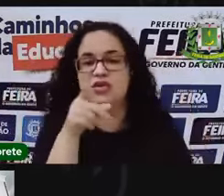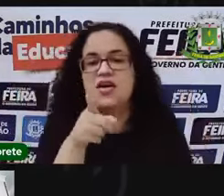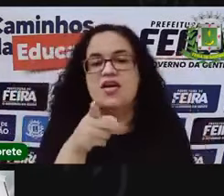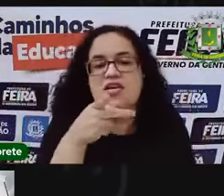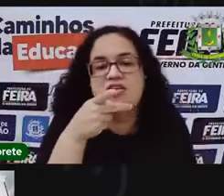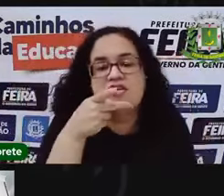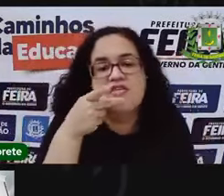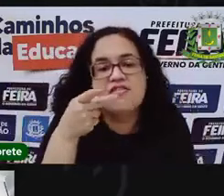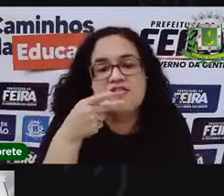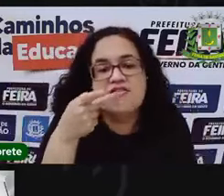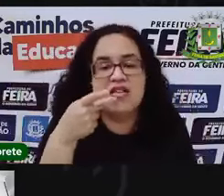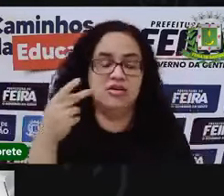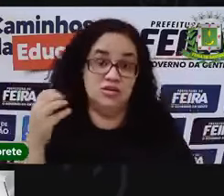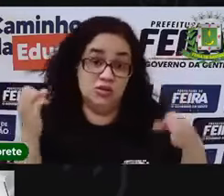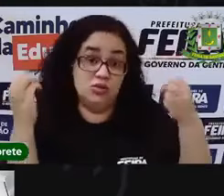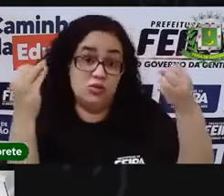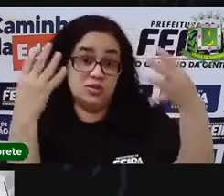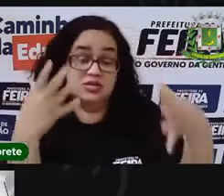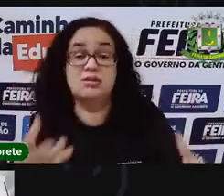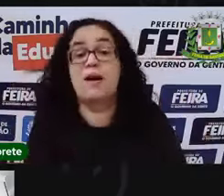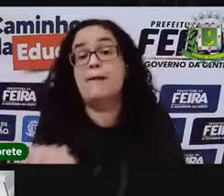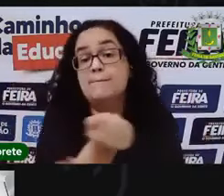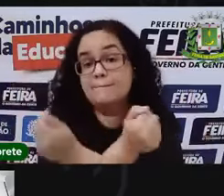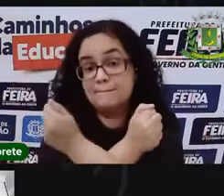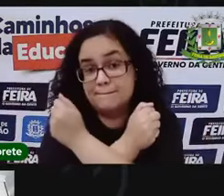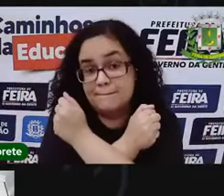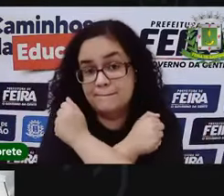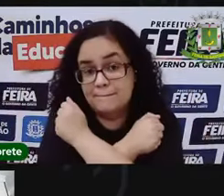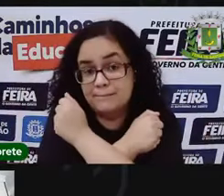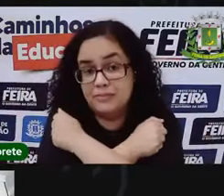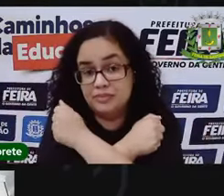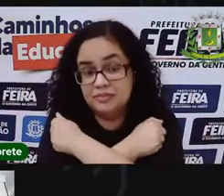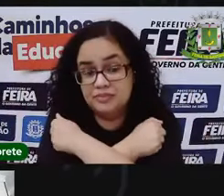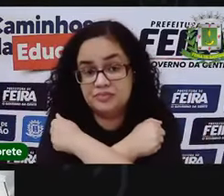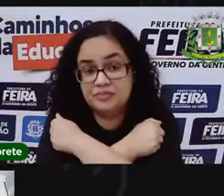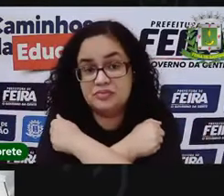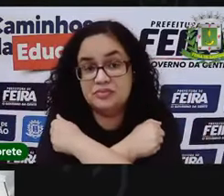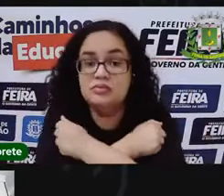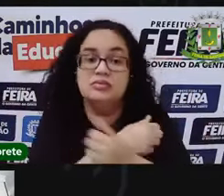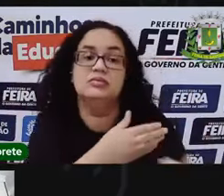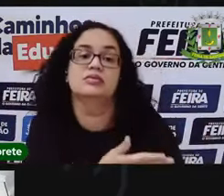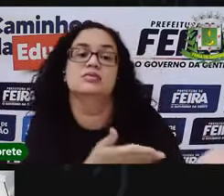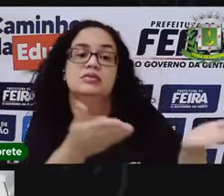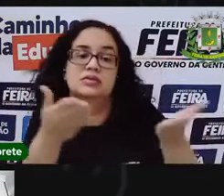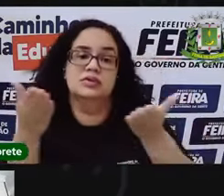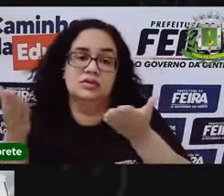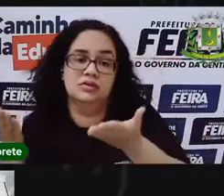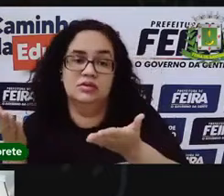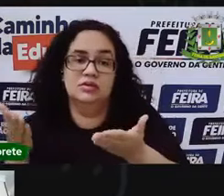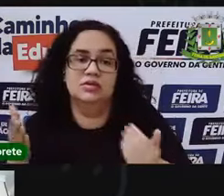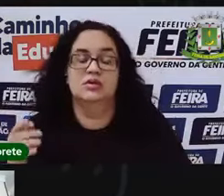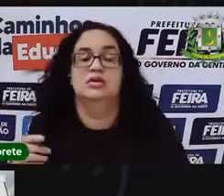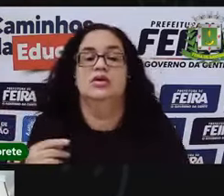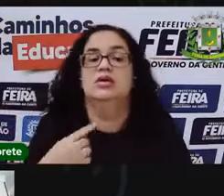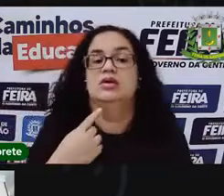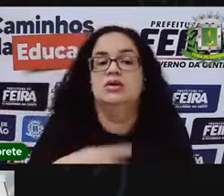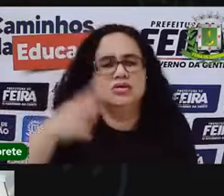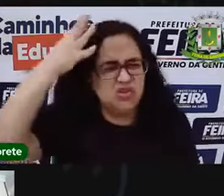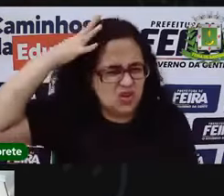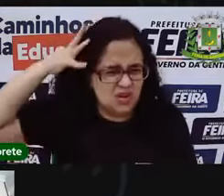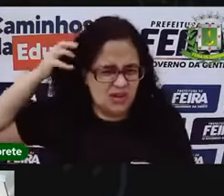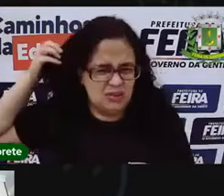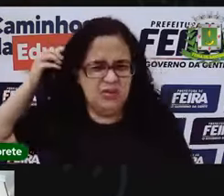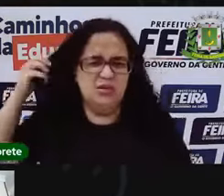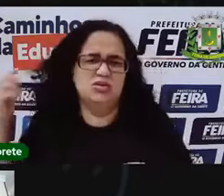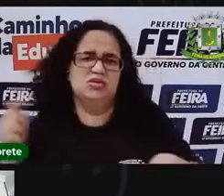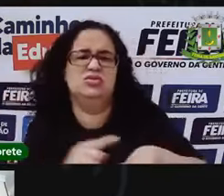disse, quando nós abraçamos o outro, nós o recebemos em sua inteireza. Nós não mandamos tirar o cabelo, tirar a